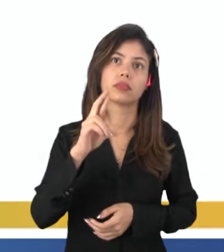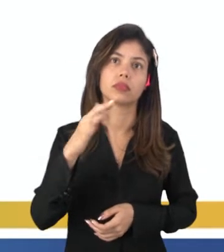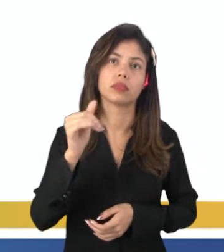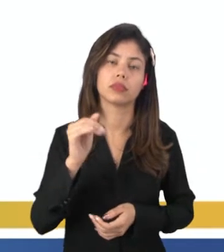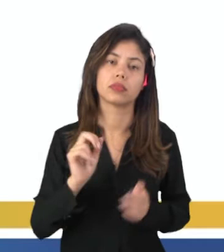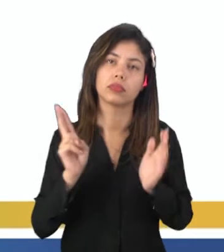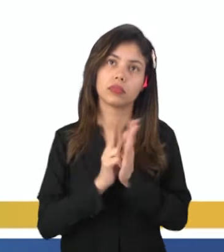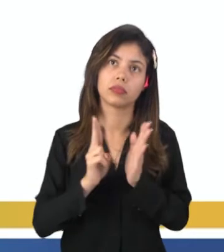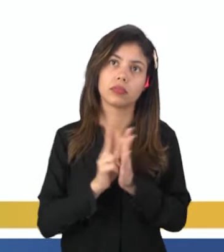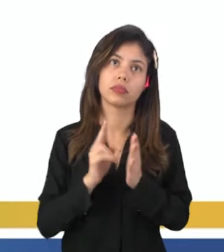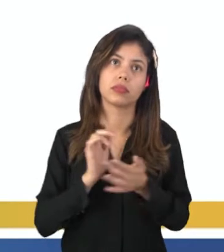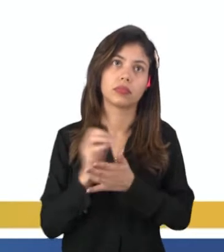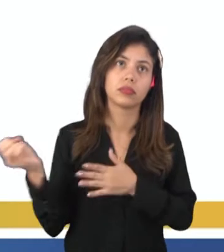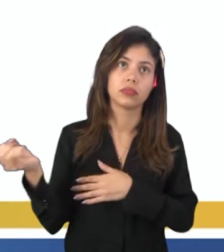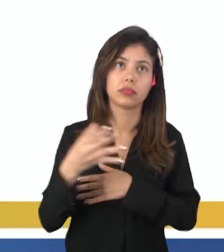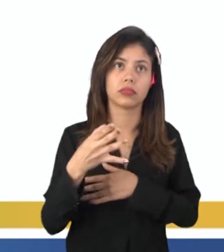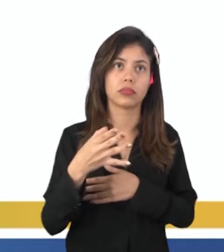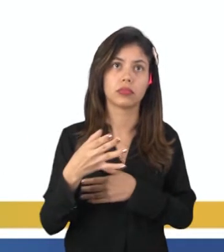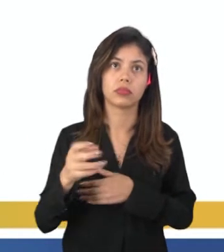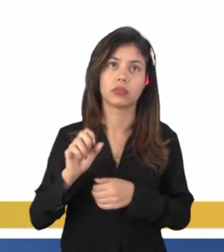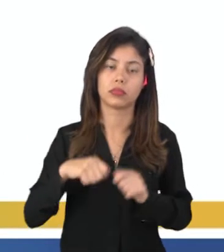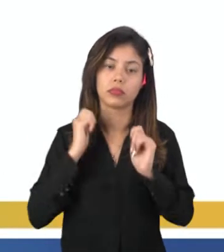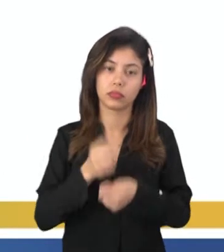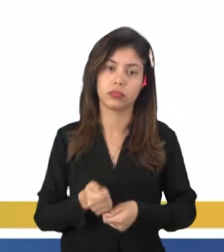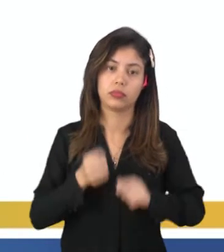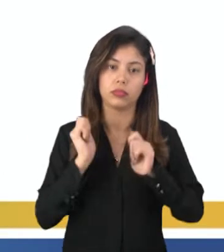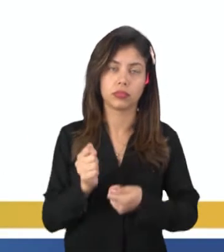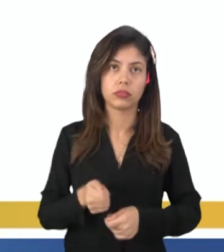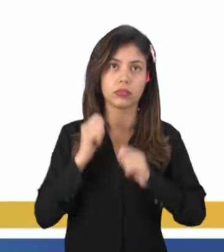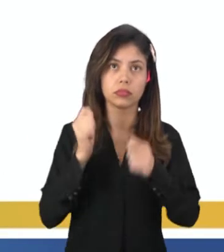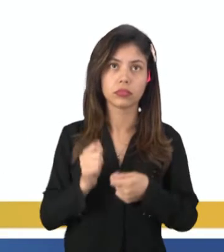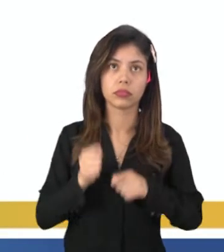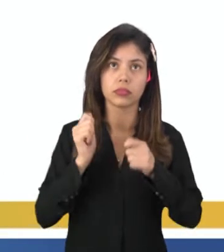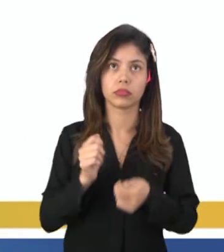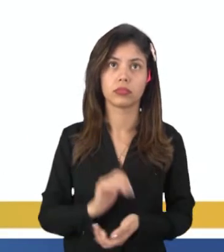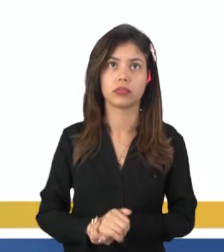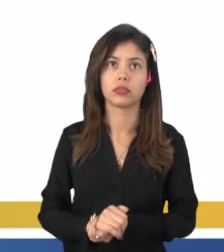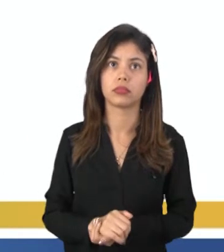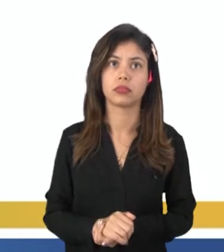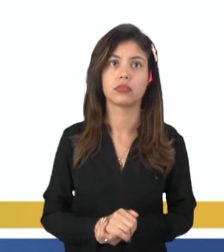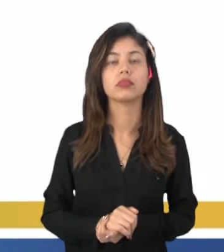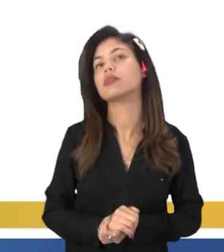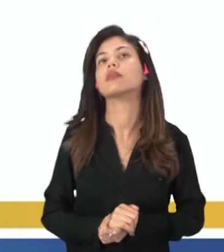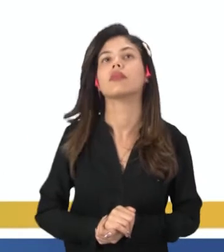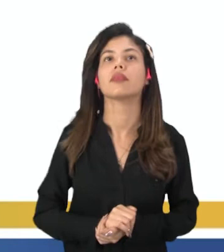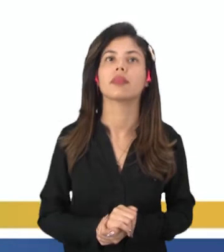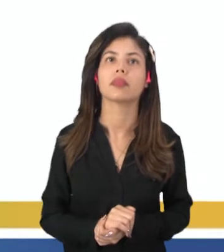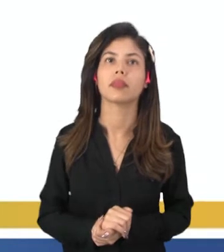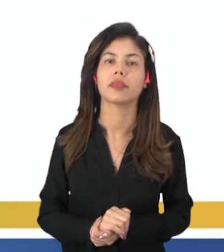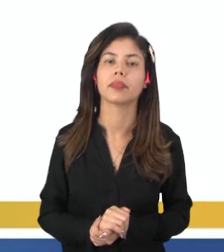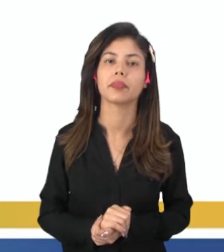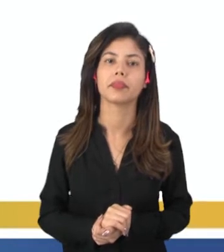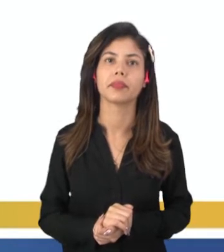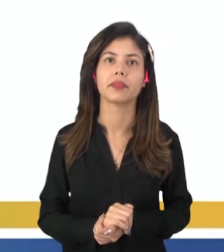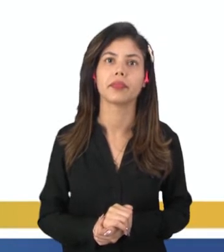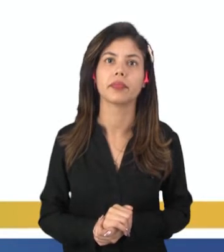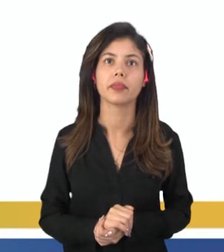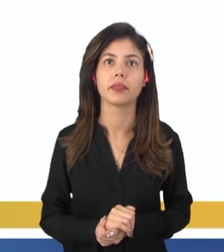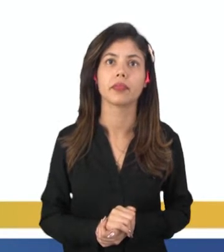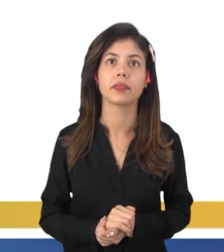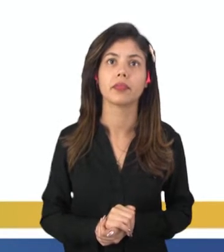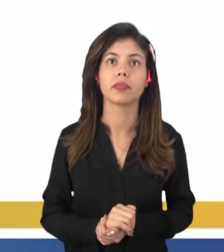que deu novo dinamismo às cavalgadas. O estribo é aquelas esporas que eles botam lá, né, na bota para cavalgar,